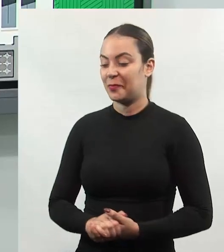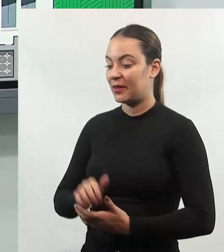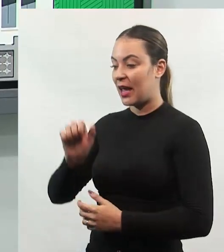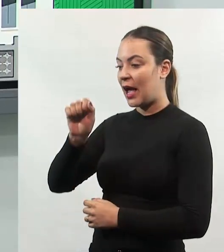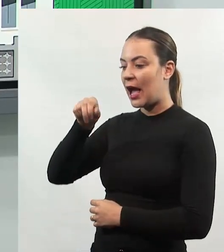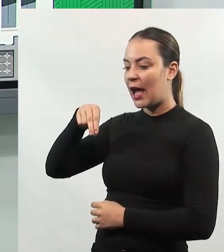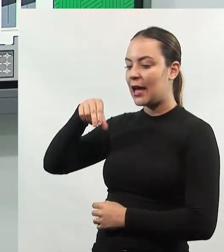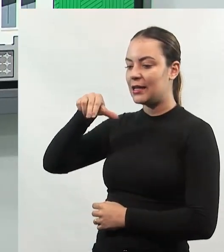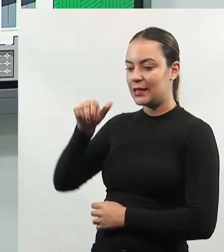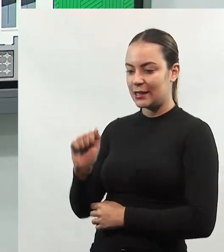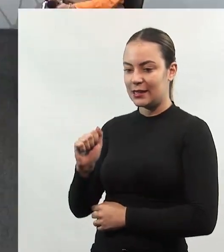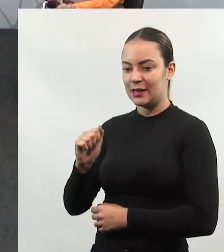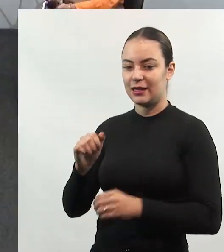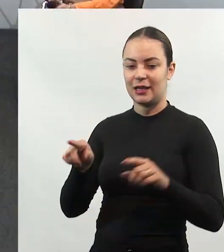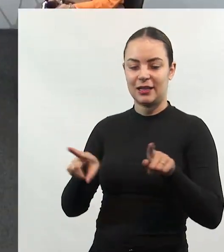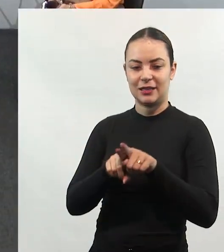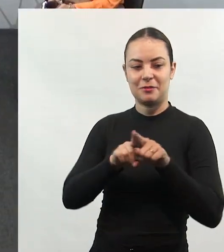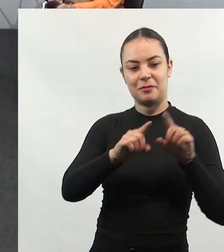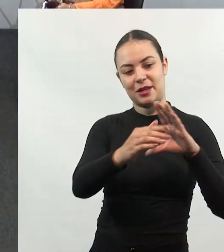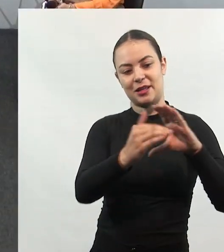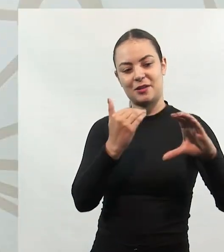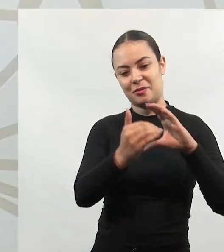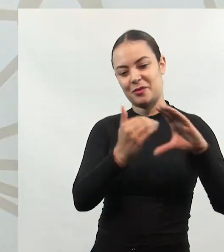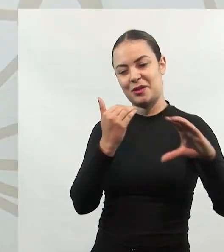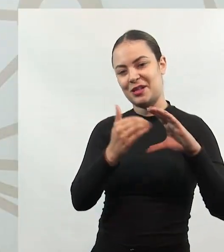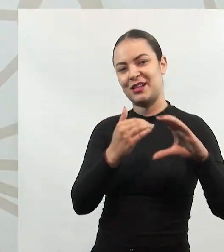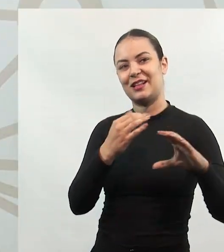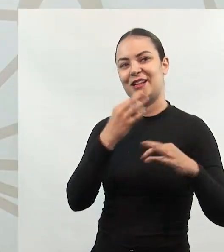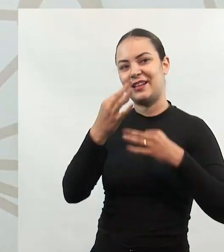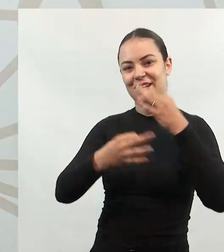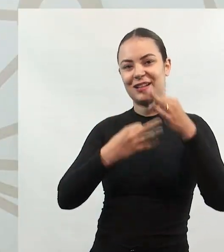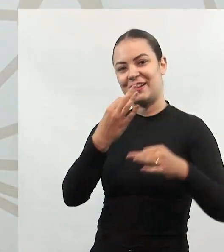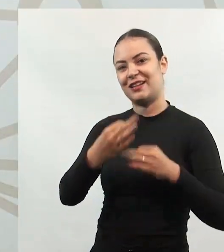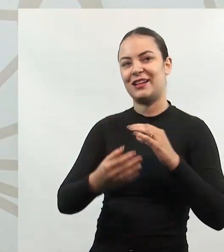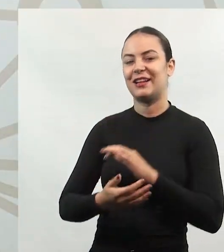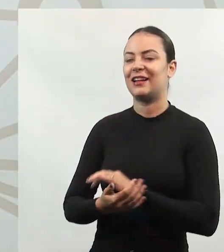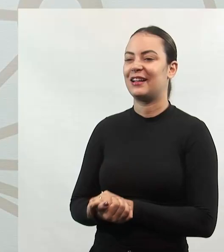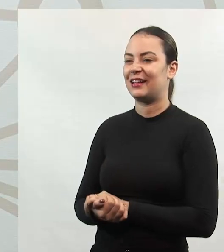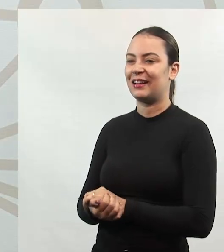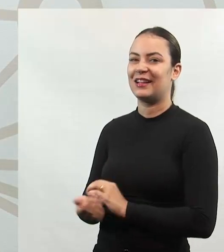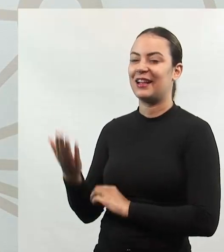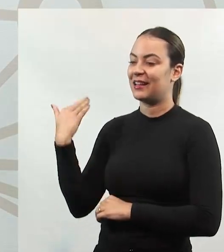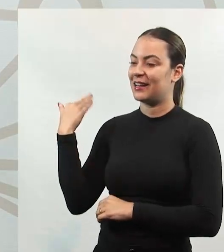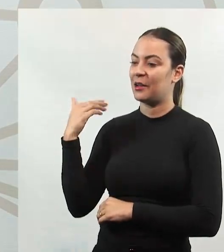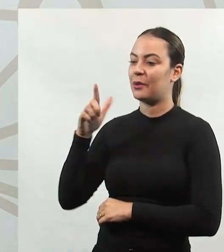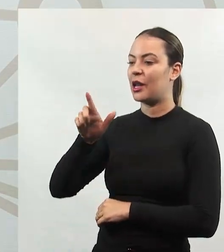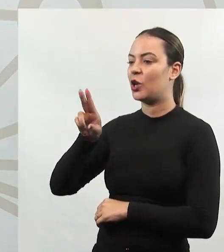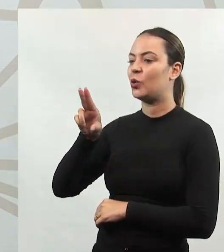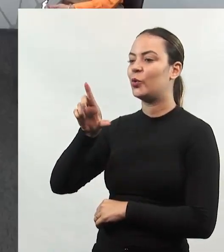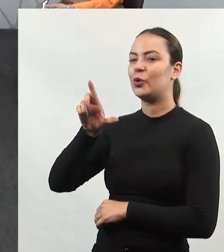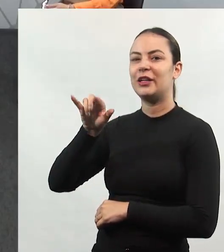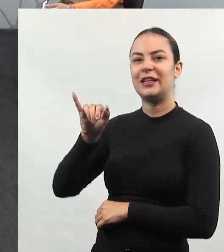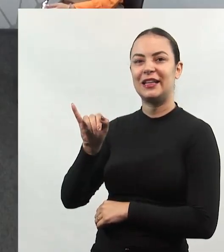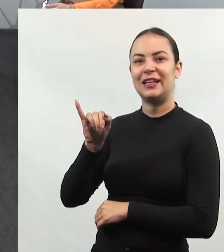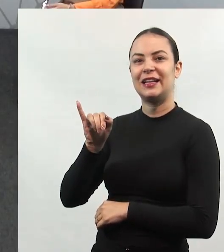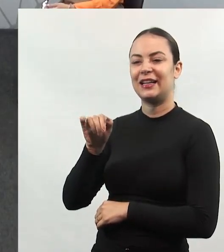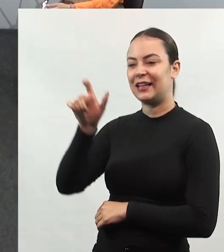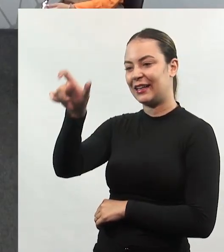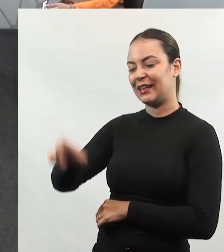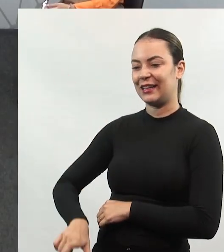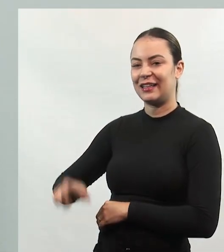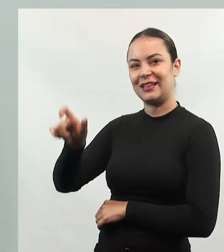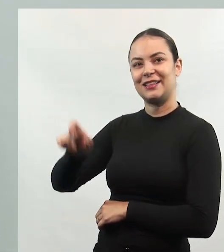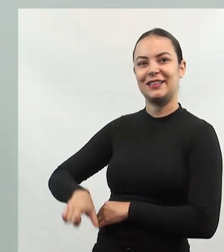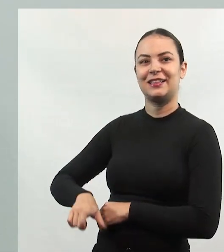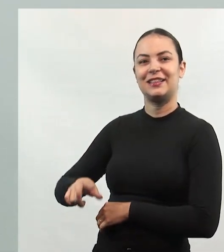época. Era meu apelido. É o apelido dela. Quem me chama de Luli na rua, já sei, é daquela época. Daquela época, nome de né? guerra, É